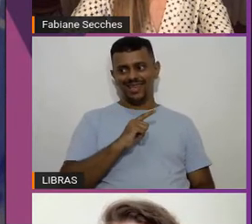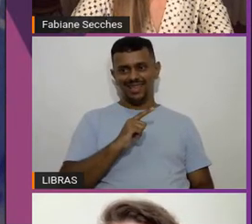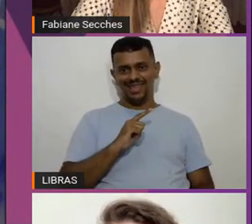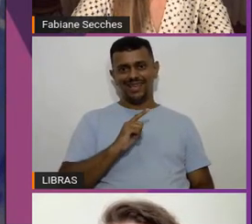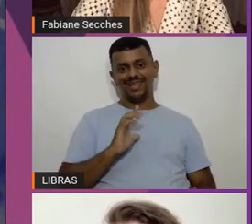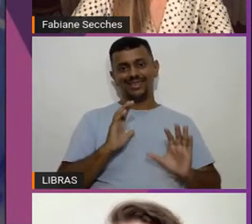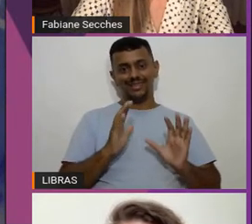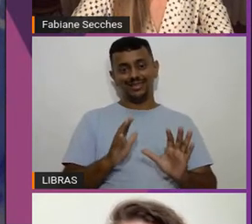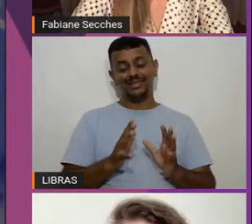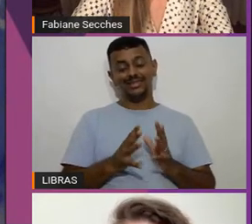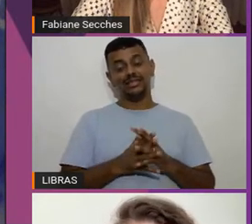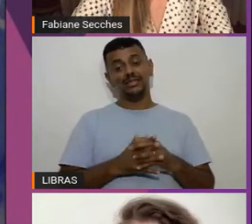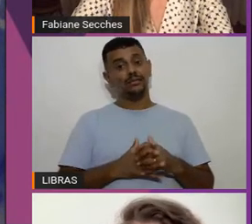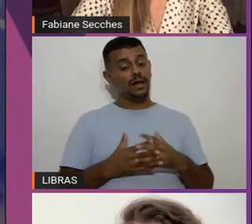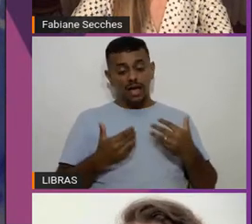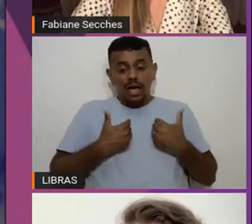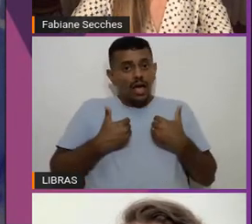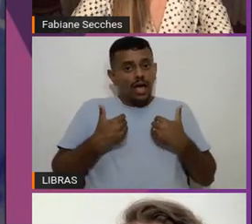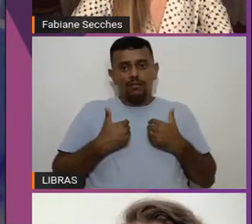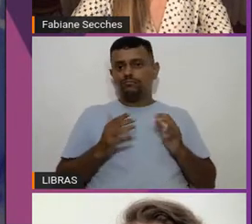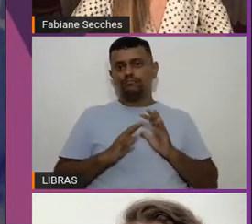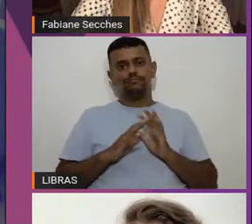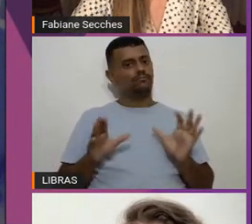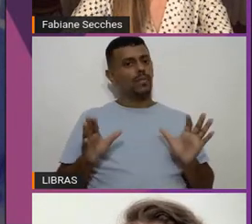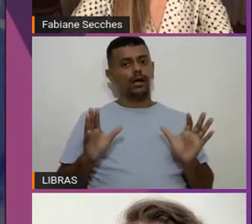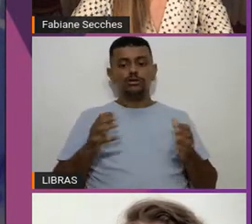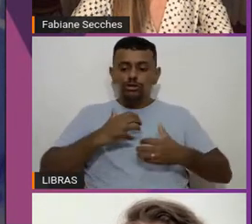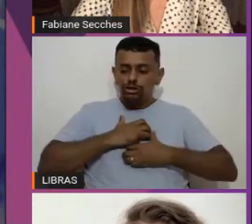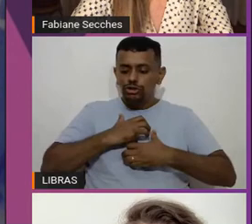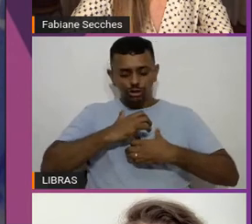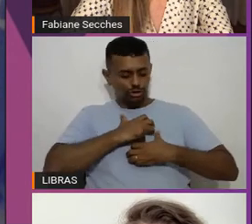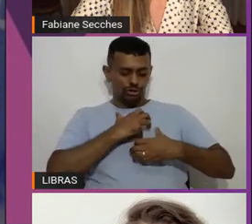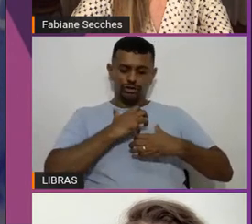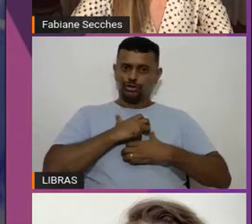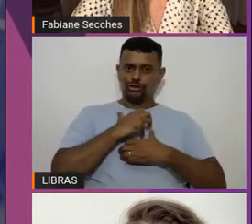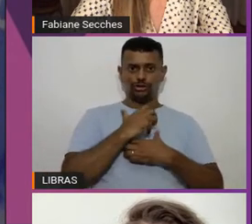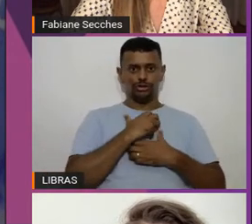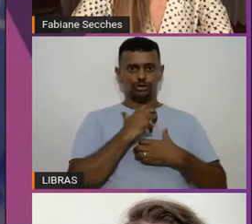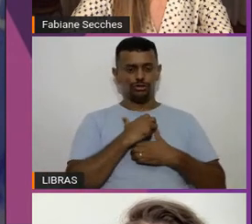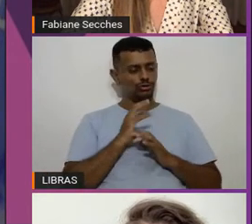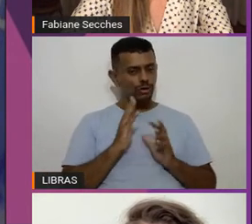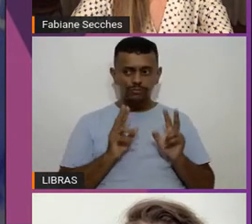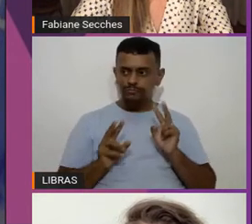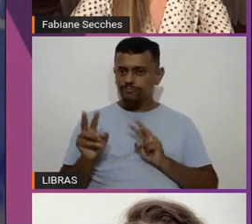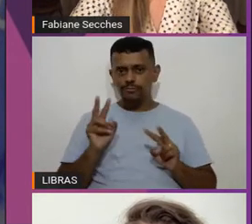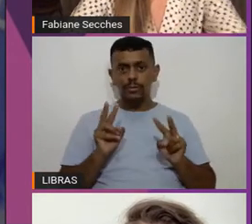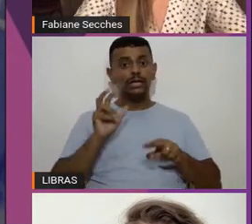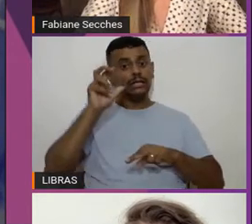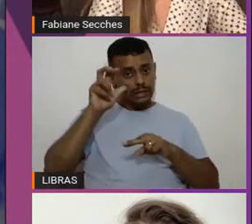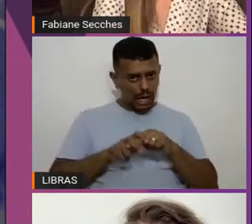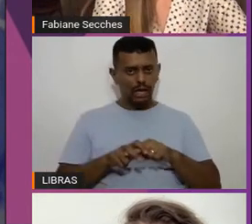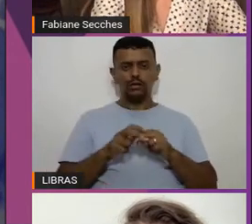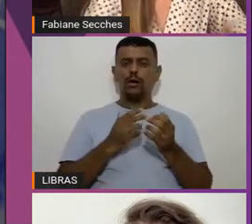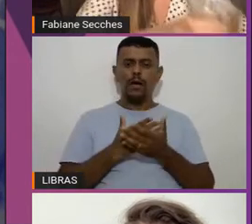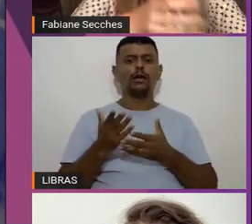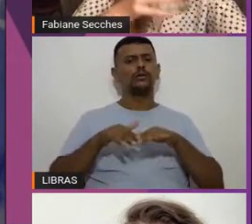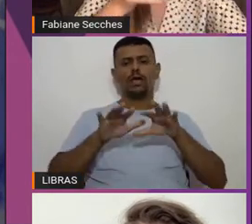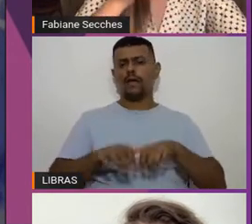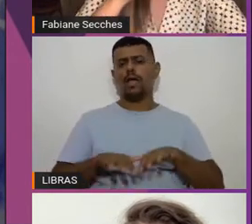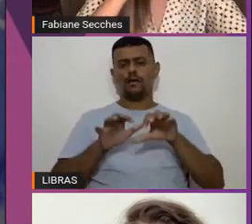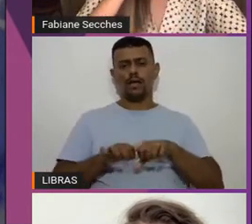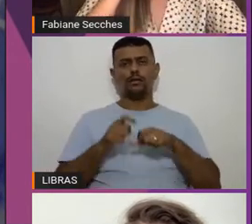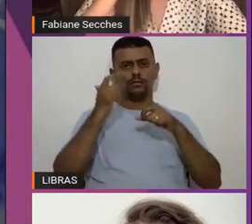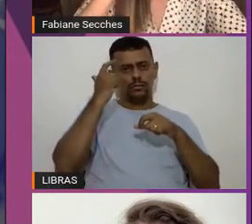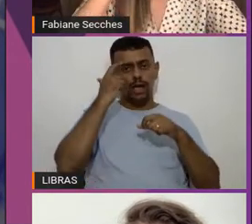mas eu não sou muito antigo eu chego cedo tô escrevendo aí vai vai vai vai